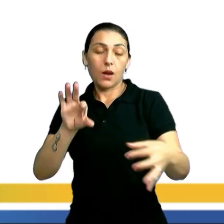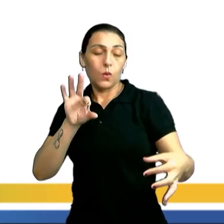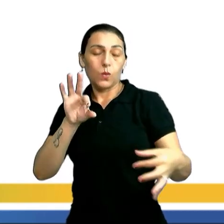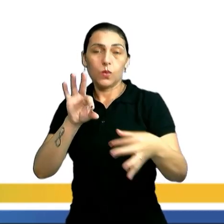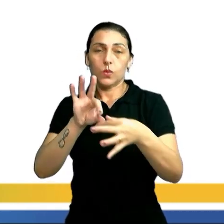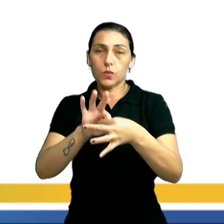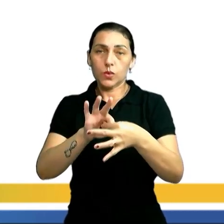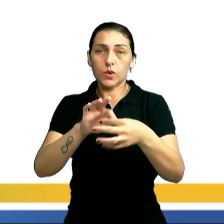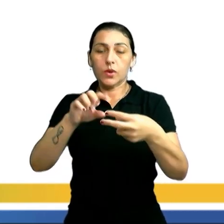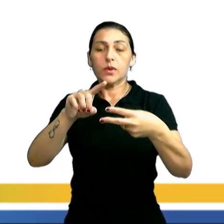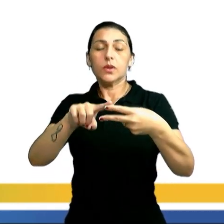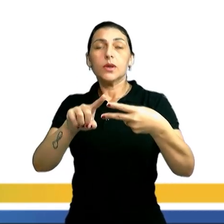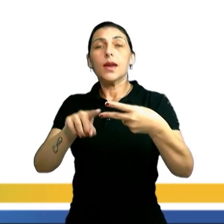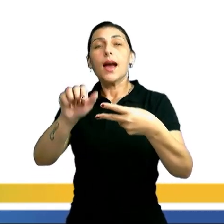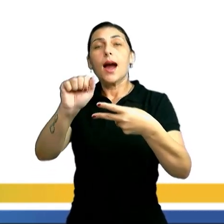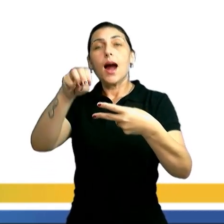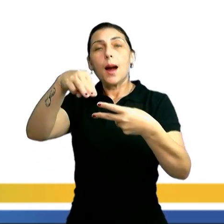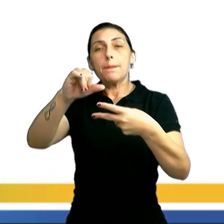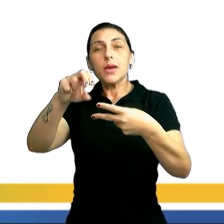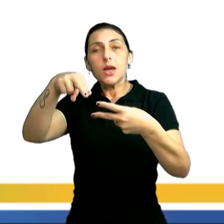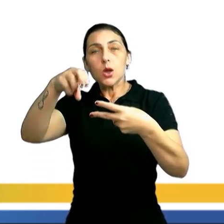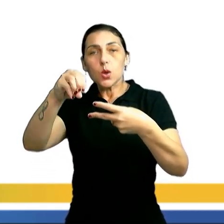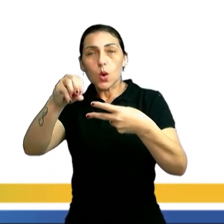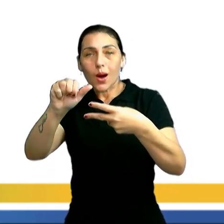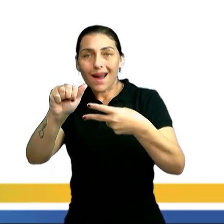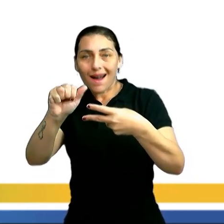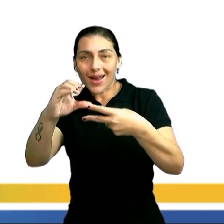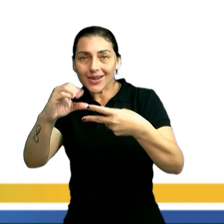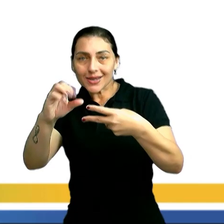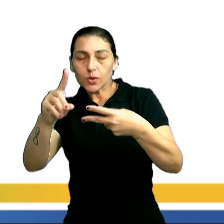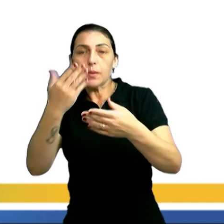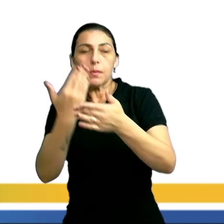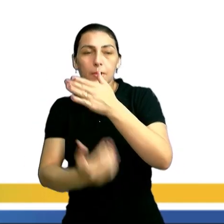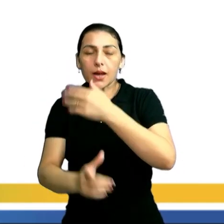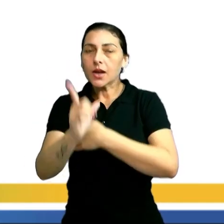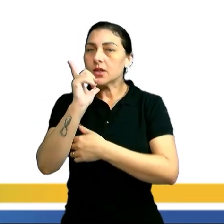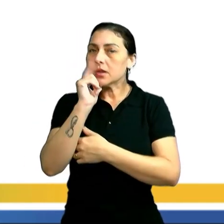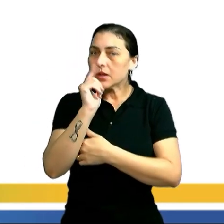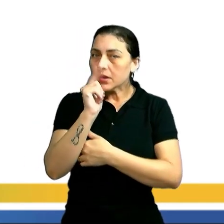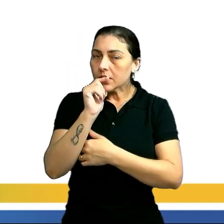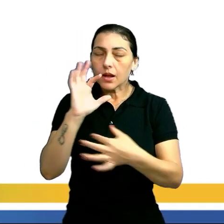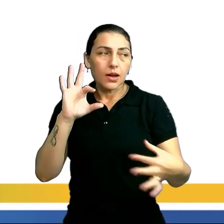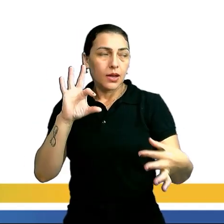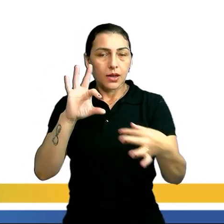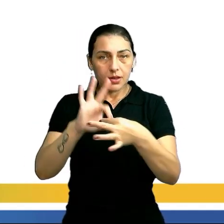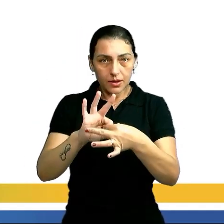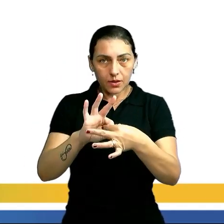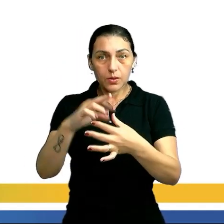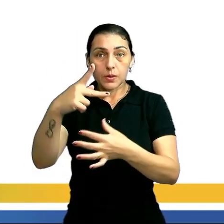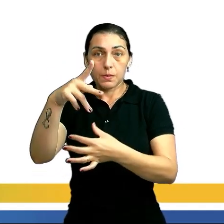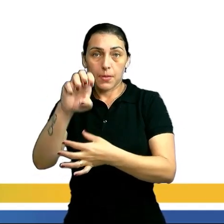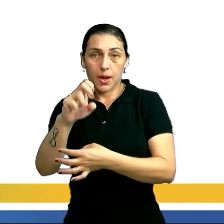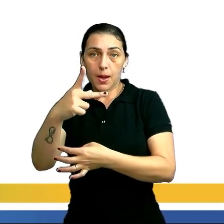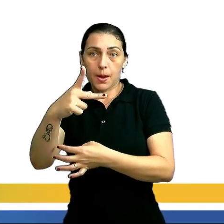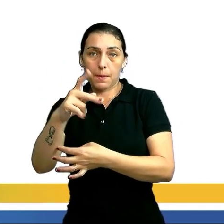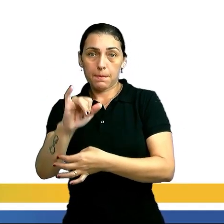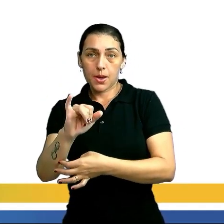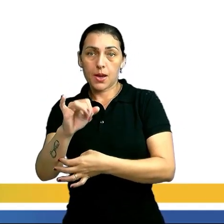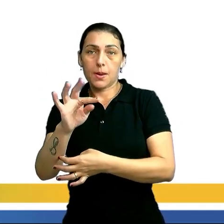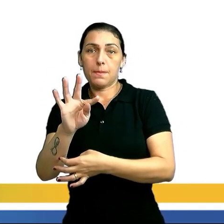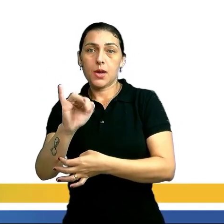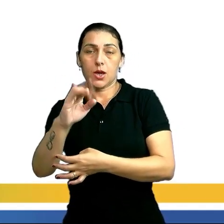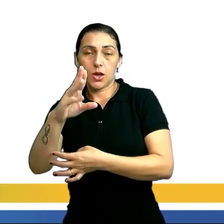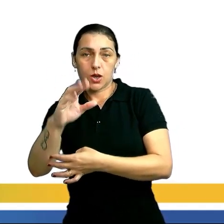união de aminoácidos. E pela desidratação se formam as ligações peptídicas. Então, a